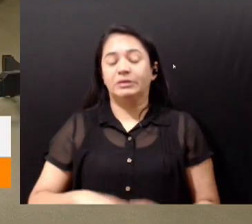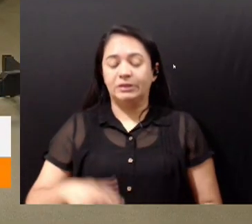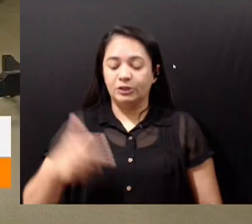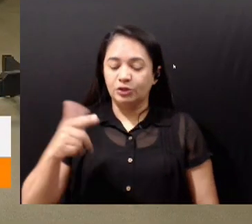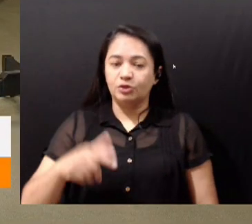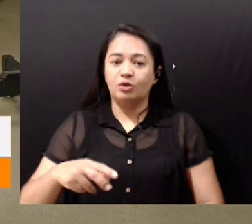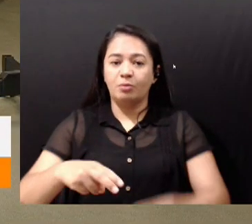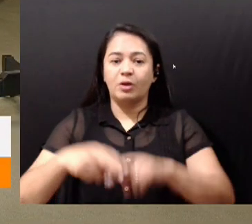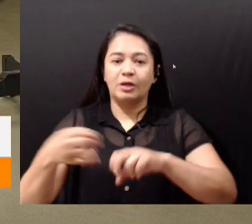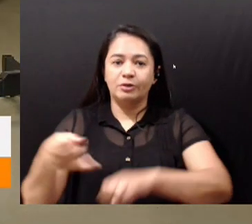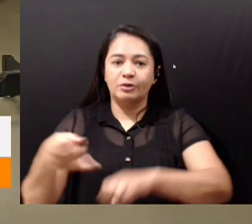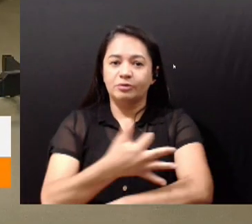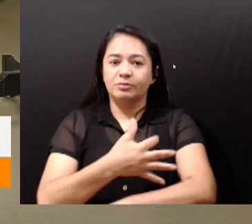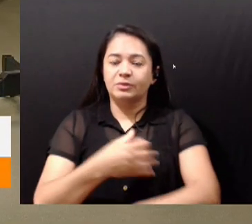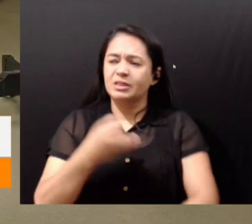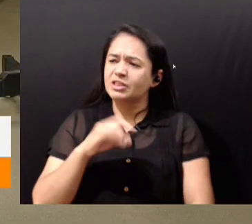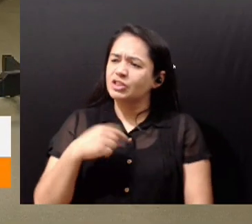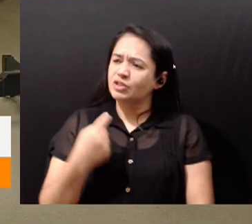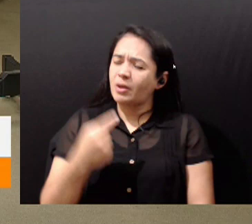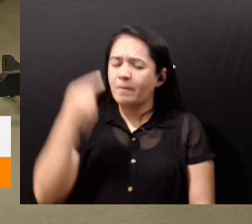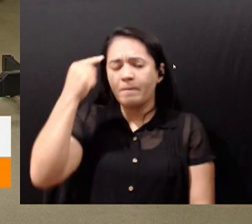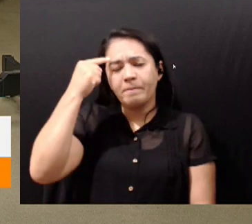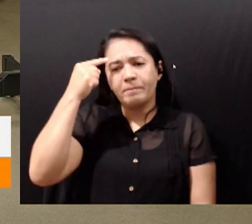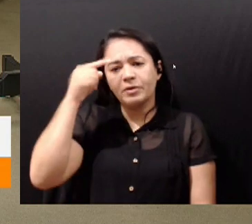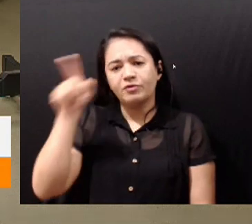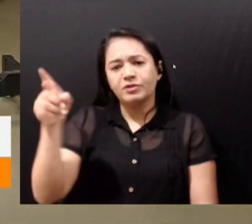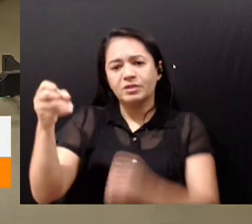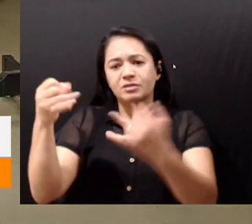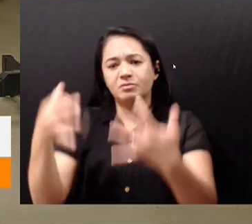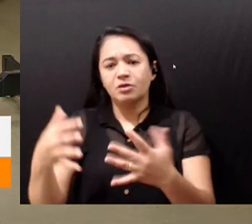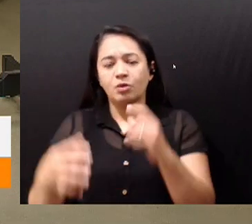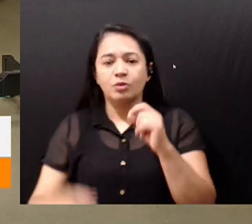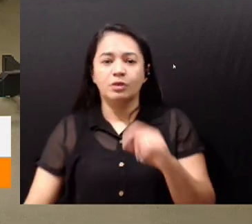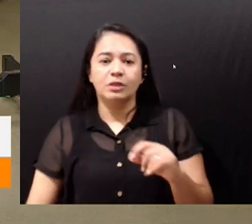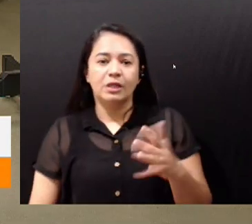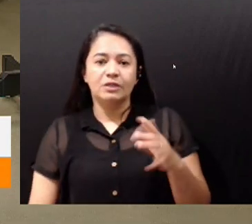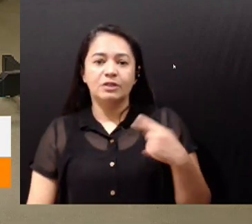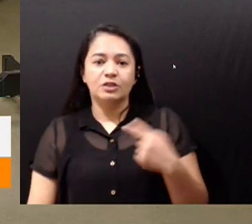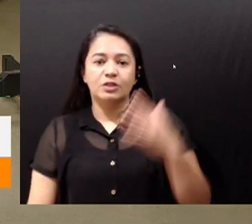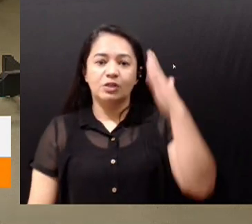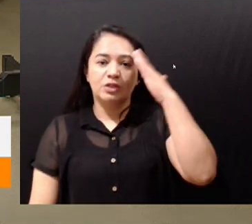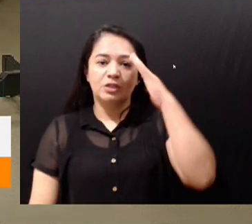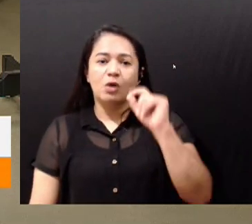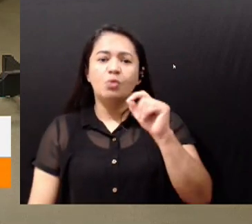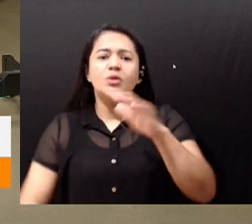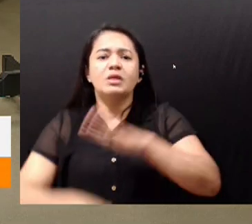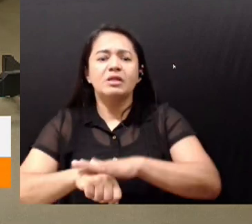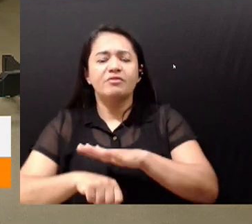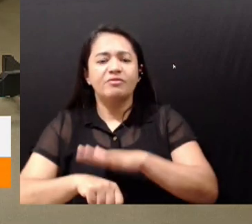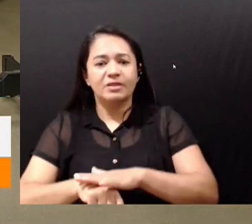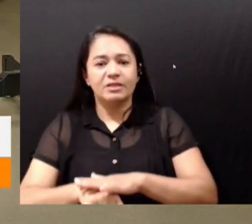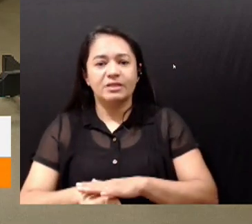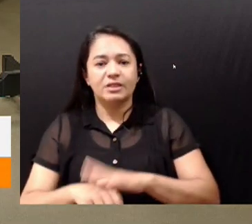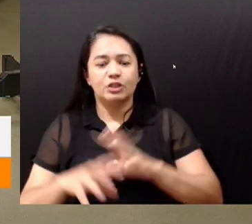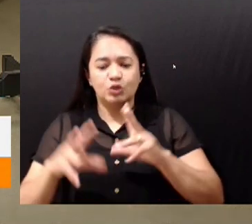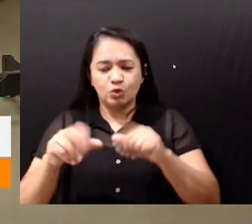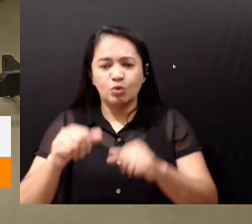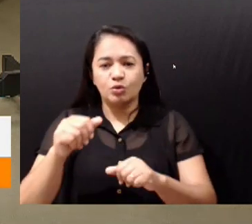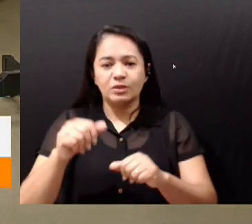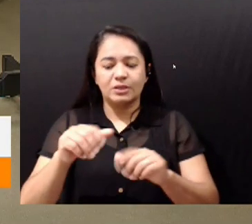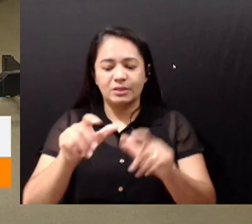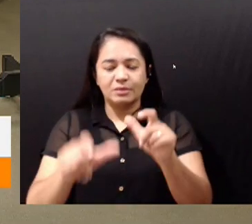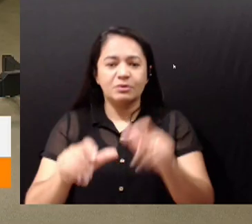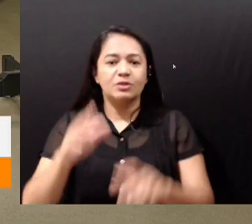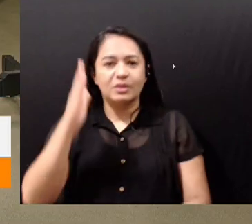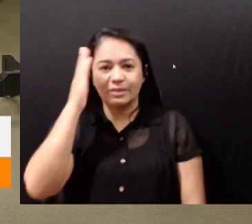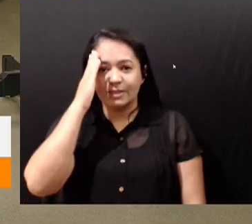para analisar, você disse um negócio bem legal. Muitas vezes a gente sabe o que tem que fazer. Na maioria, eu acho que todo mundo sabe o que tem que fazer, porque se a gente